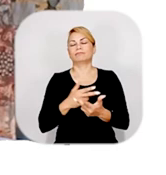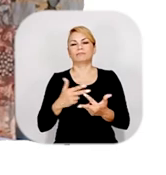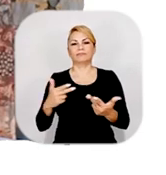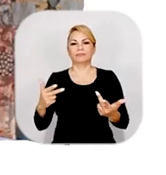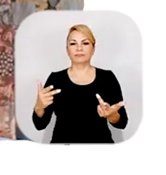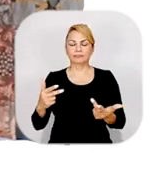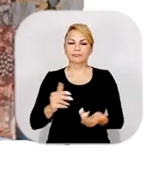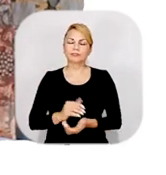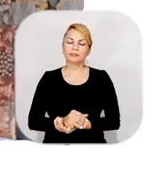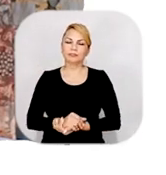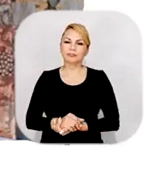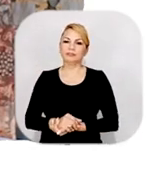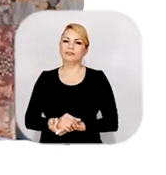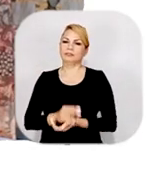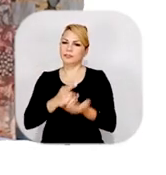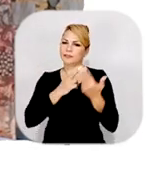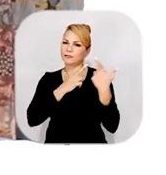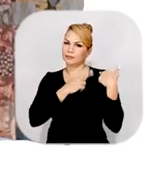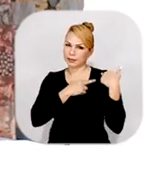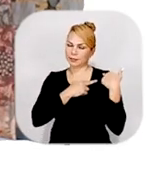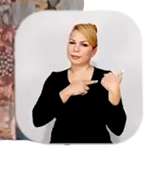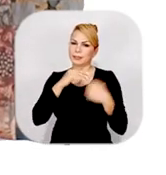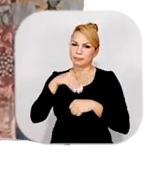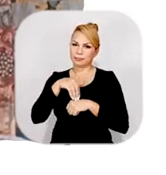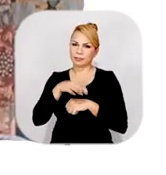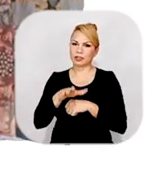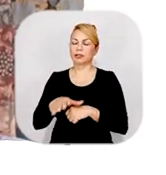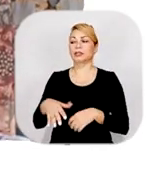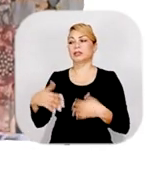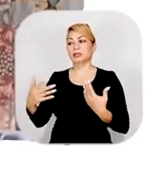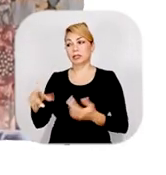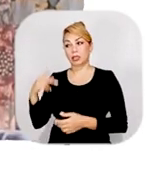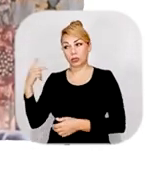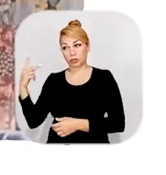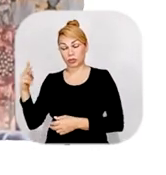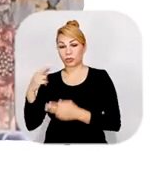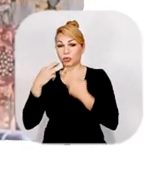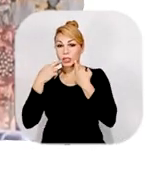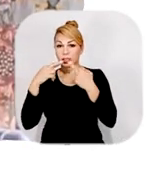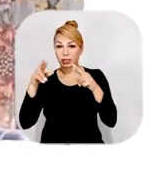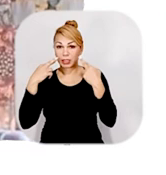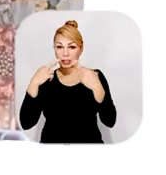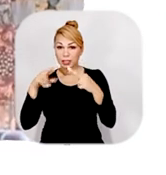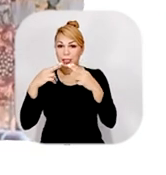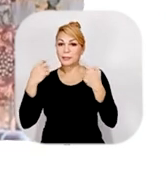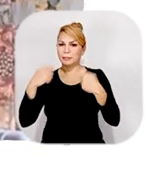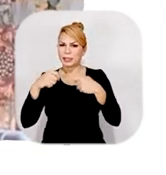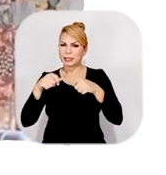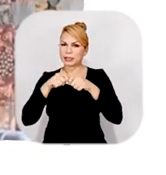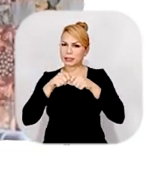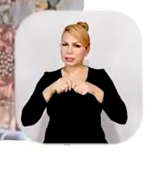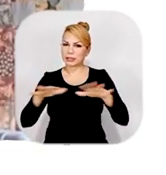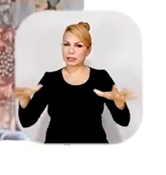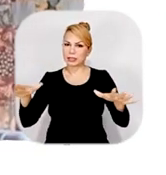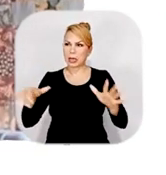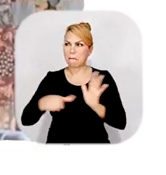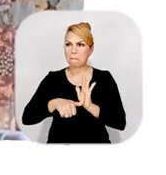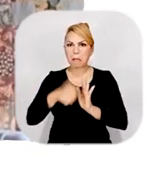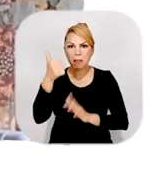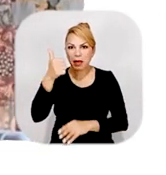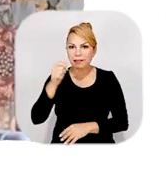o seu reclame é um reclame que precisa ser difundido por uma questão de responsabilidade. Não é a primeira vez